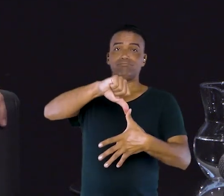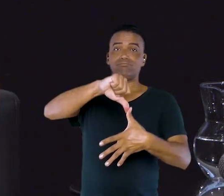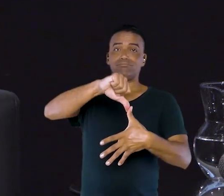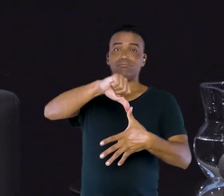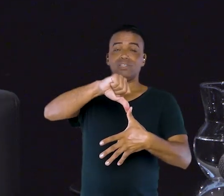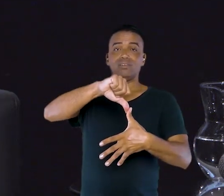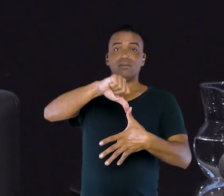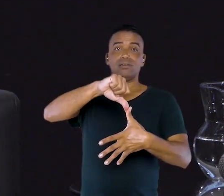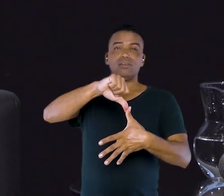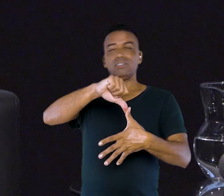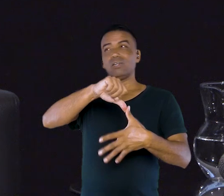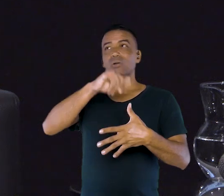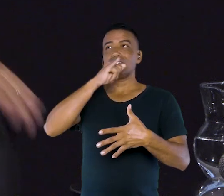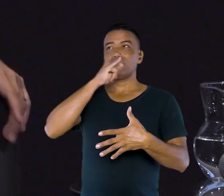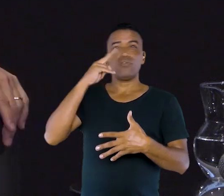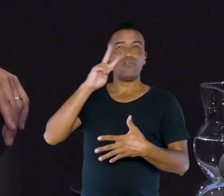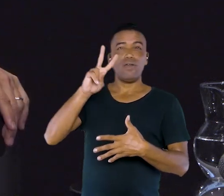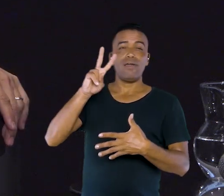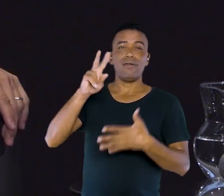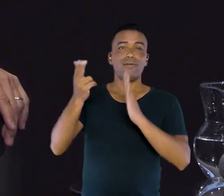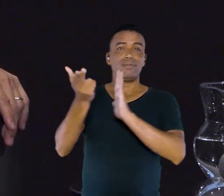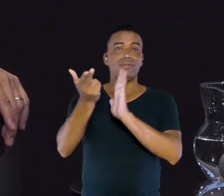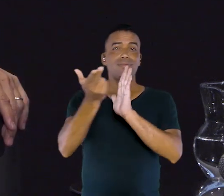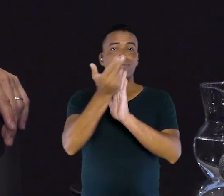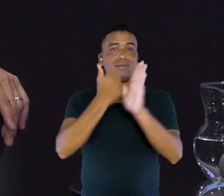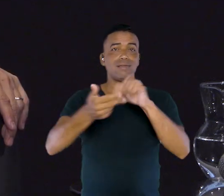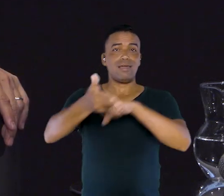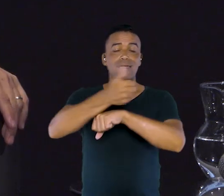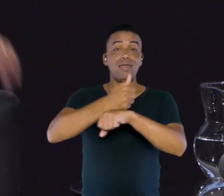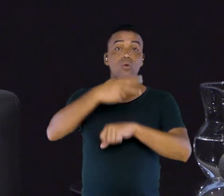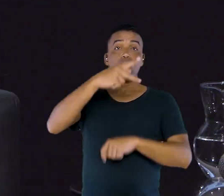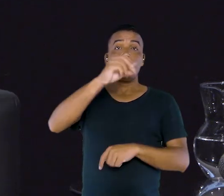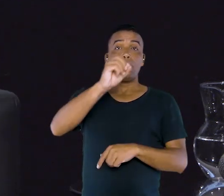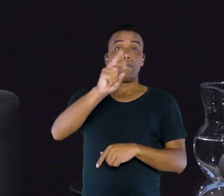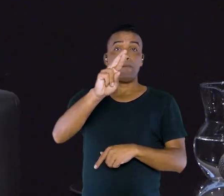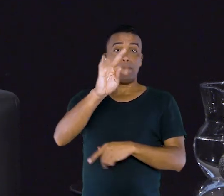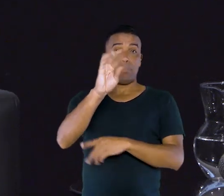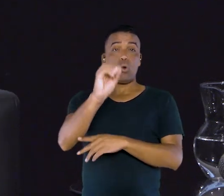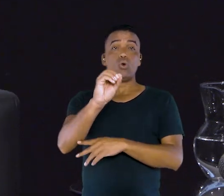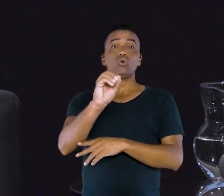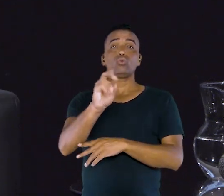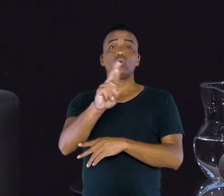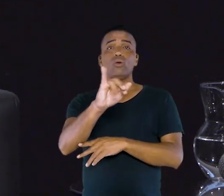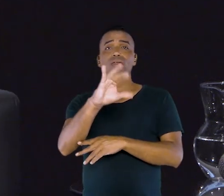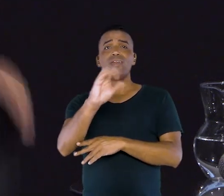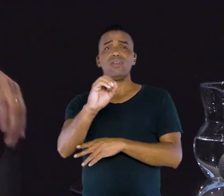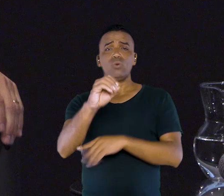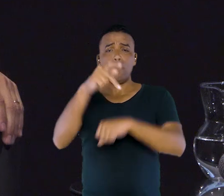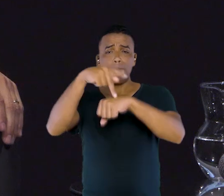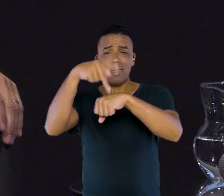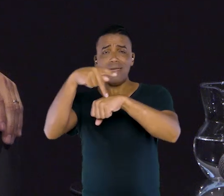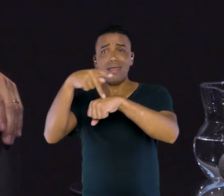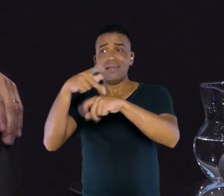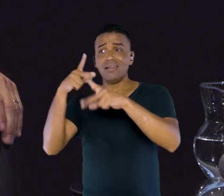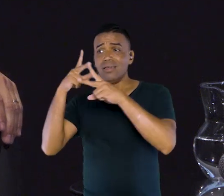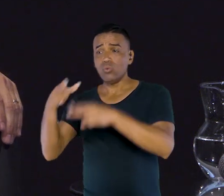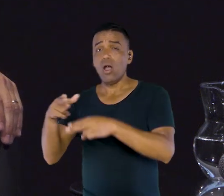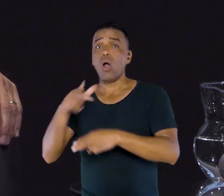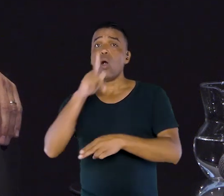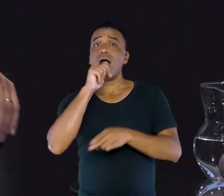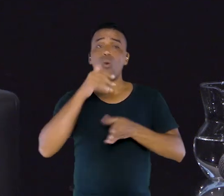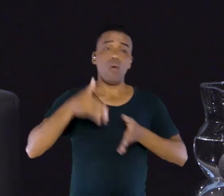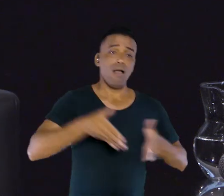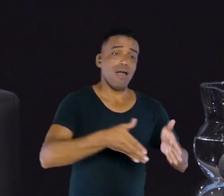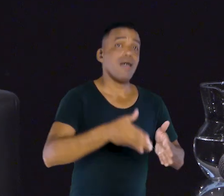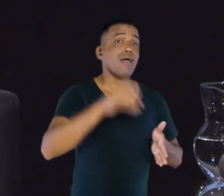do Sul. Tem alguns desenhos que a gente vê em Porto Rico, por exemplo, nas pedras, que são super parecidos com desenhos que a gente vê lá no Rio Negro